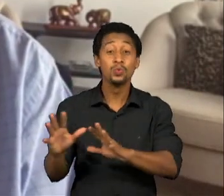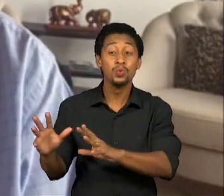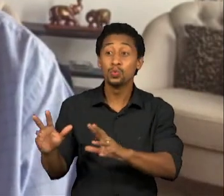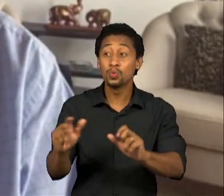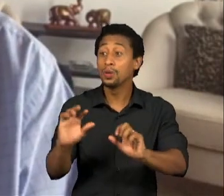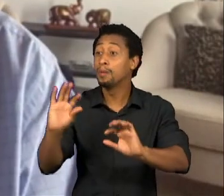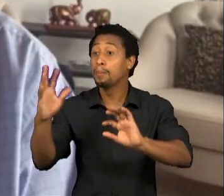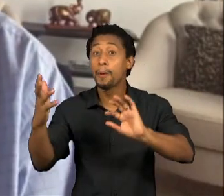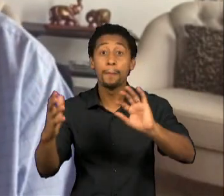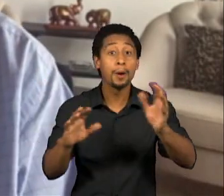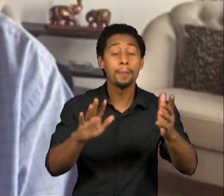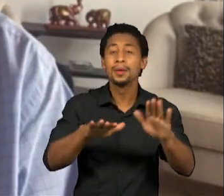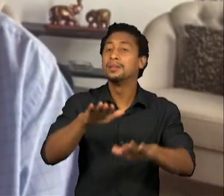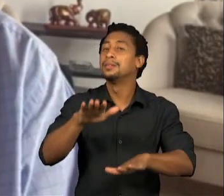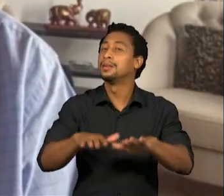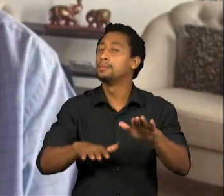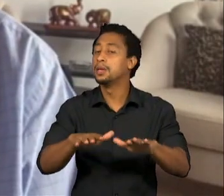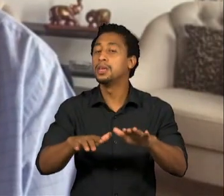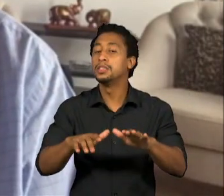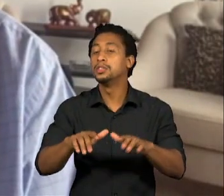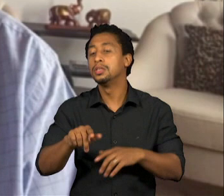da formação do jornalista.